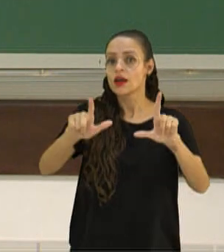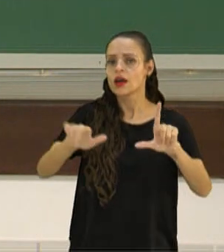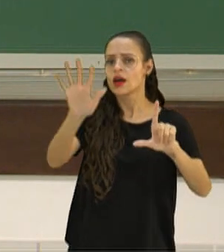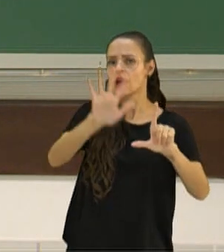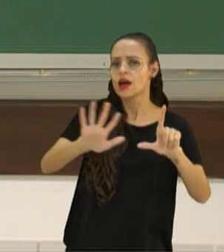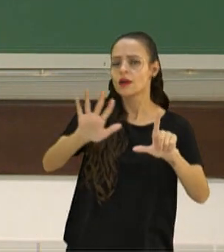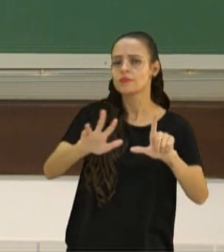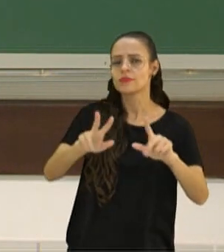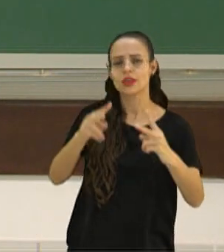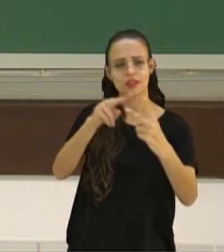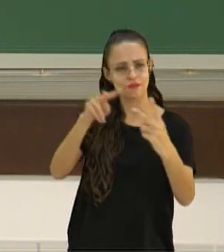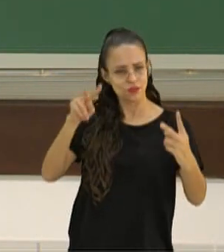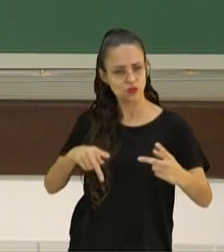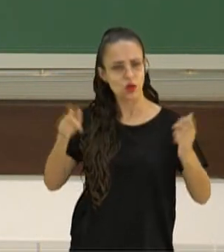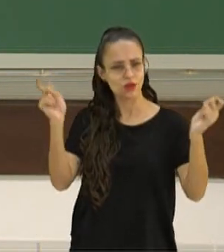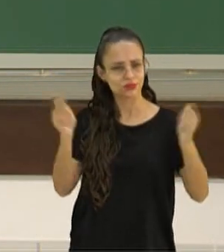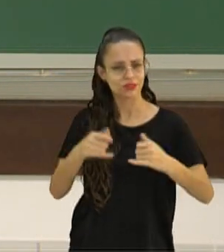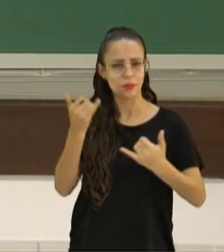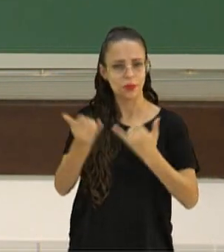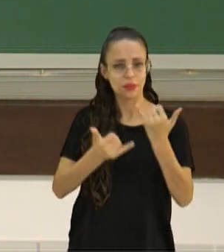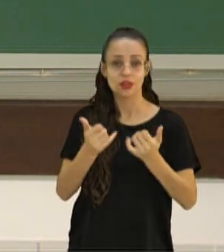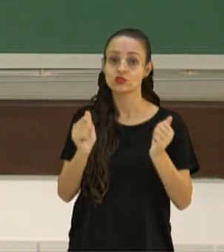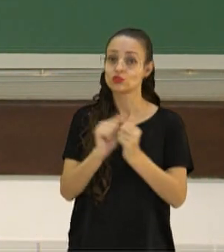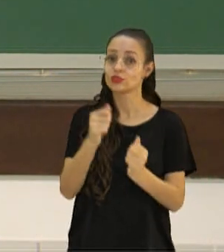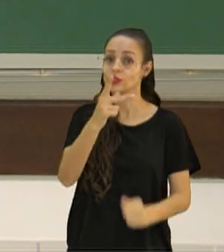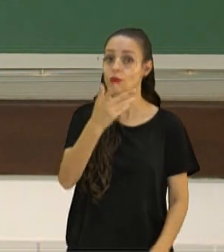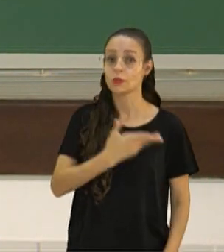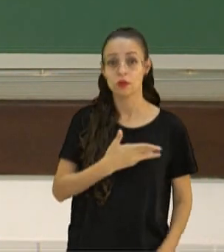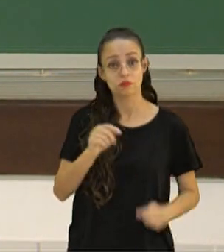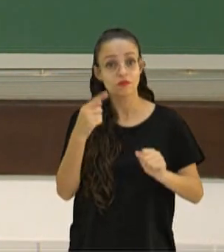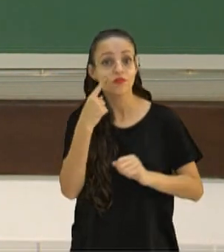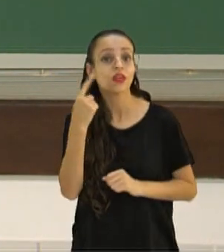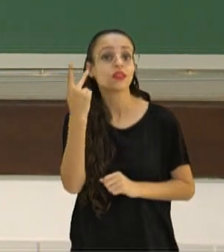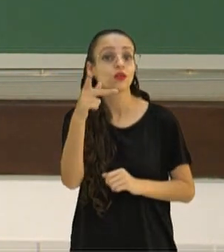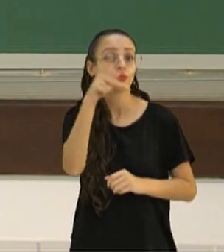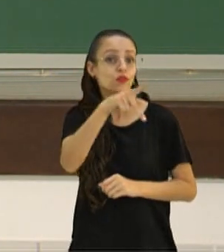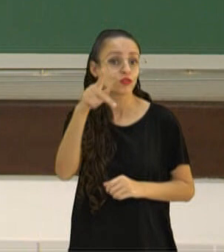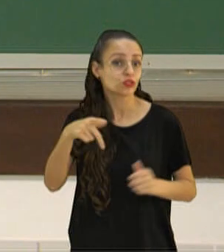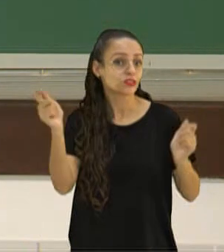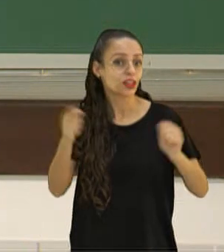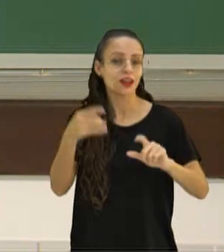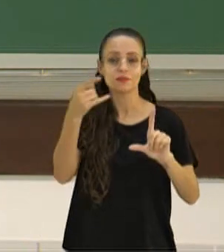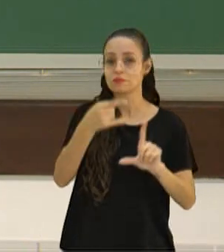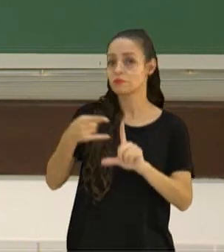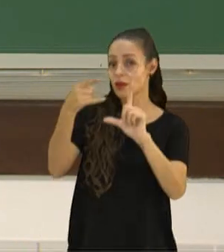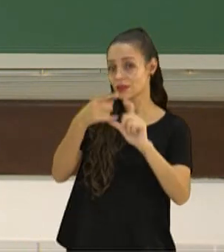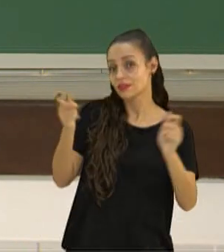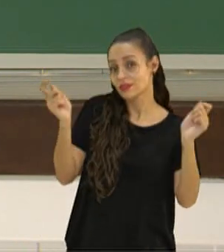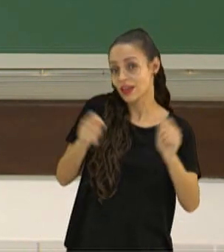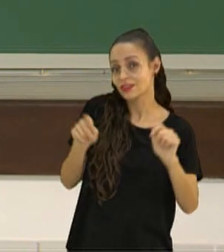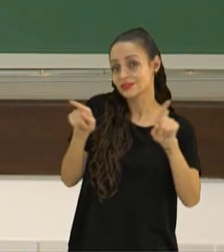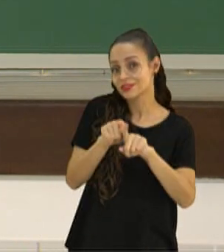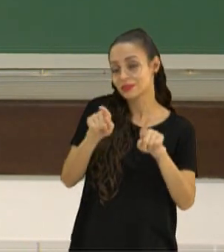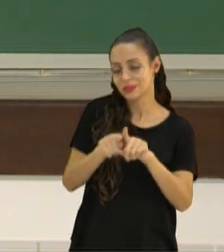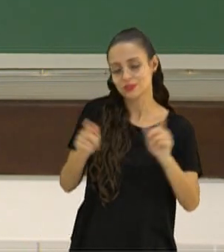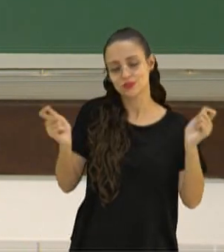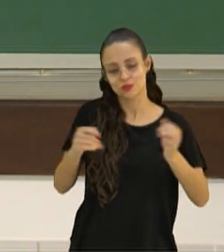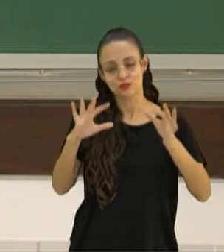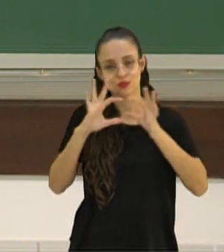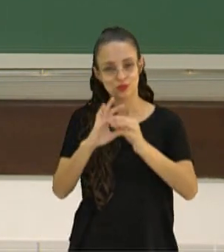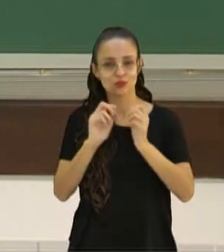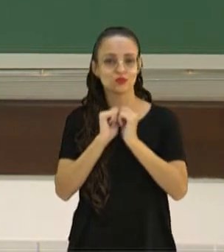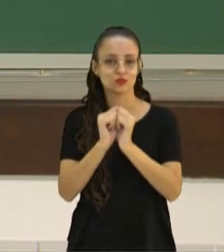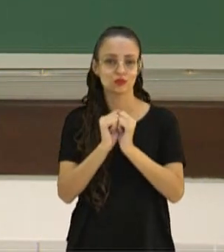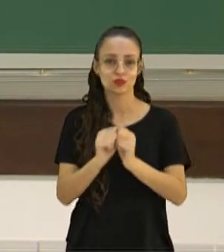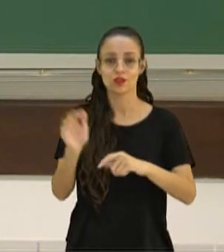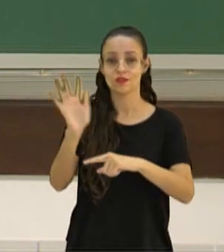jogando com seus amigos. Então, vem com o seu professor aí também, né? Vocês podem estar jogando aí através do Meet aí uma sessão de RPG, né? Então, aqui são